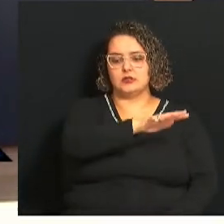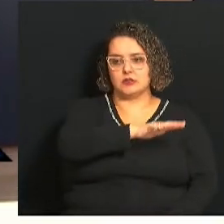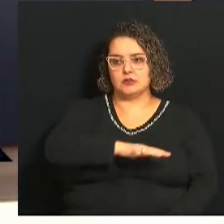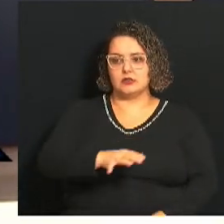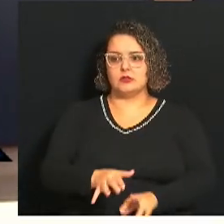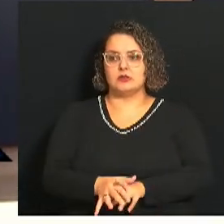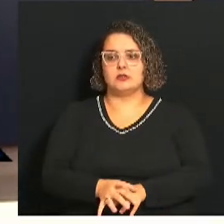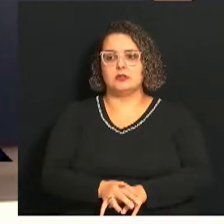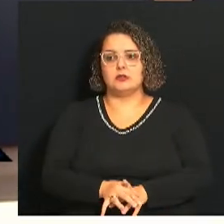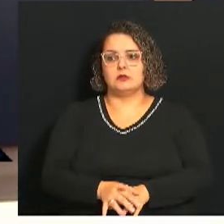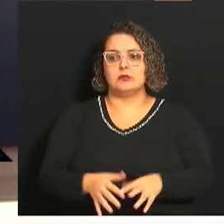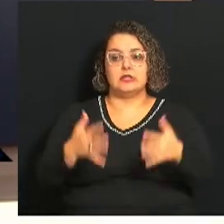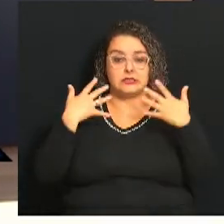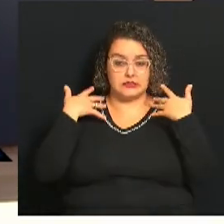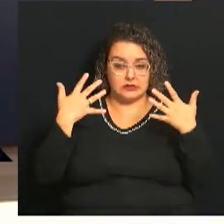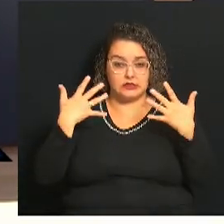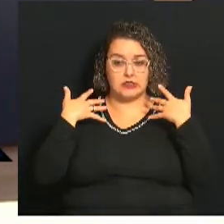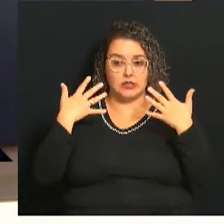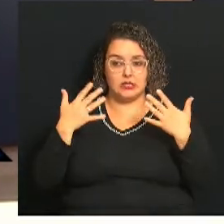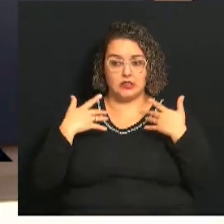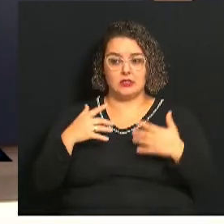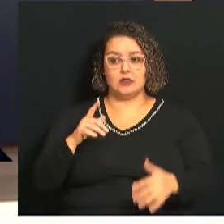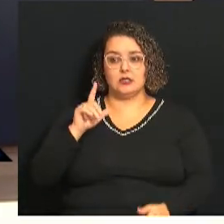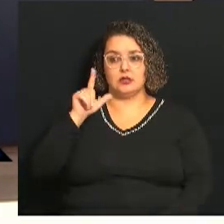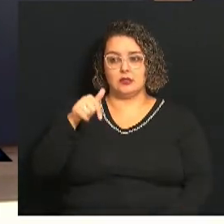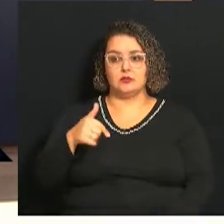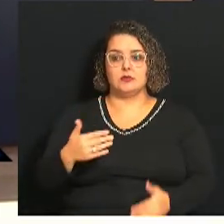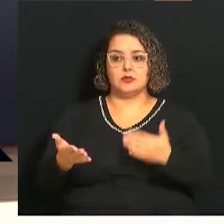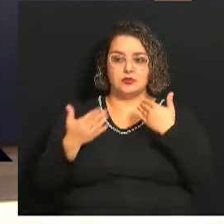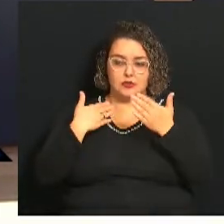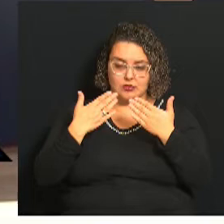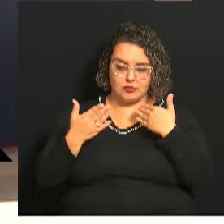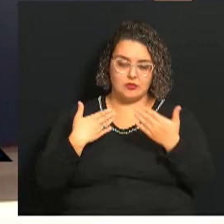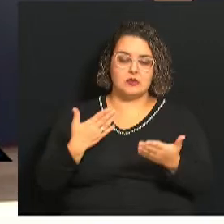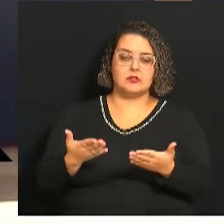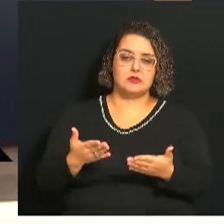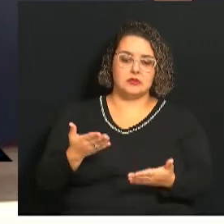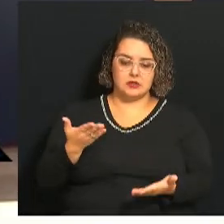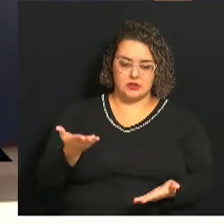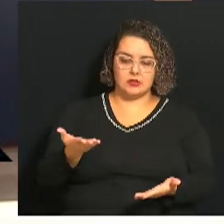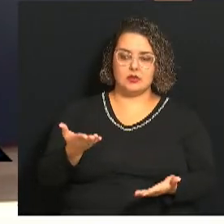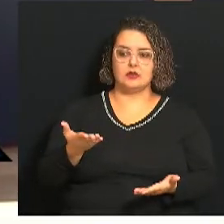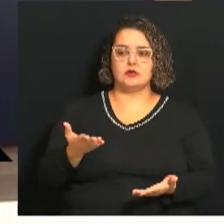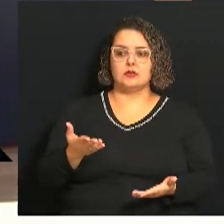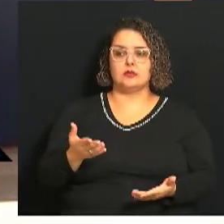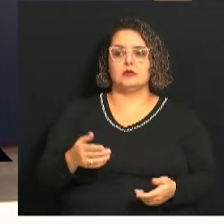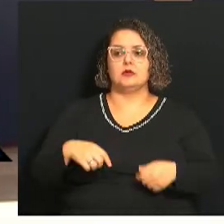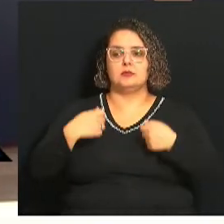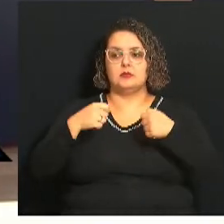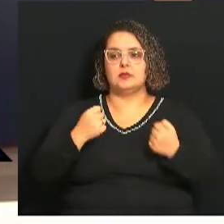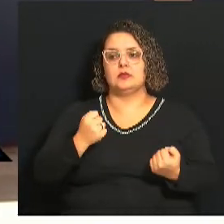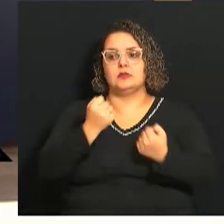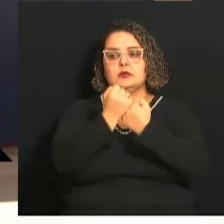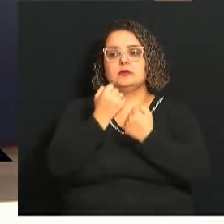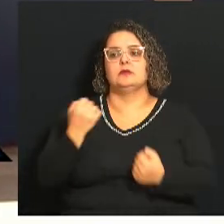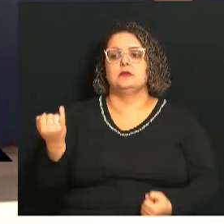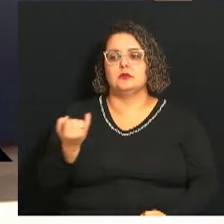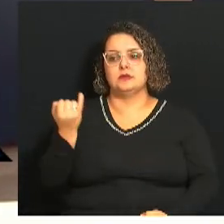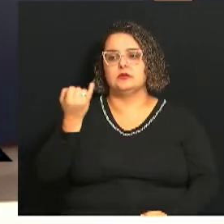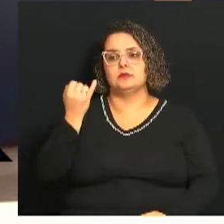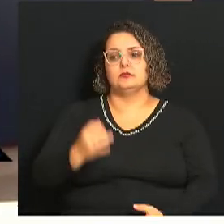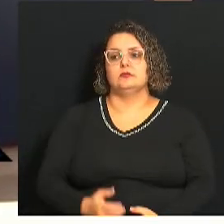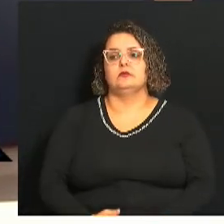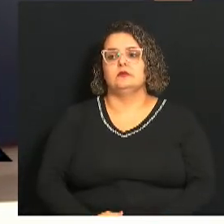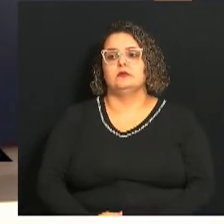mais áridas, né? Depois eu já conversei contigo a respeito disso, precisamos do seu apoio, porque eu acho que isso é importante. Antes